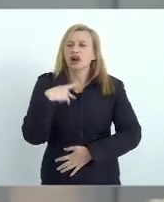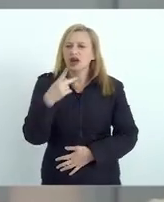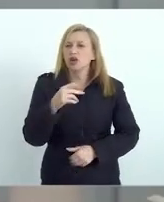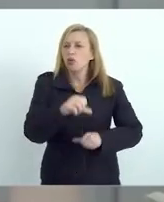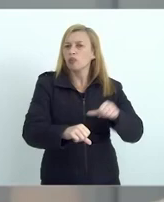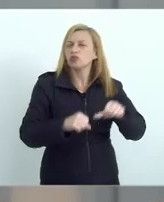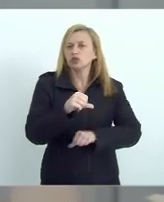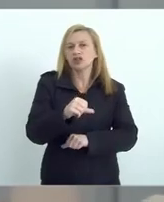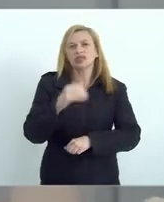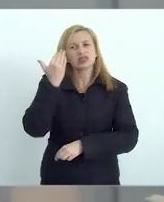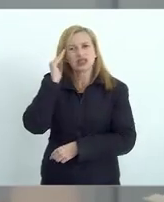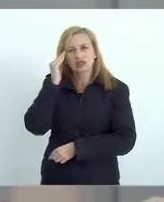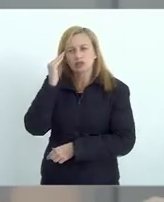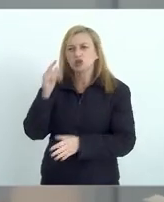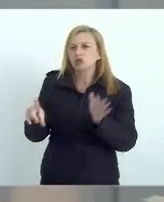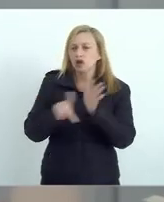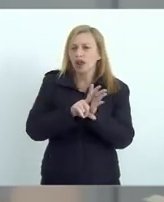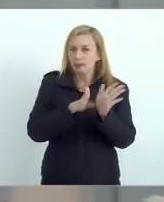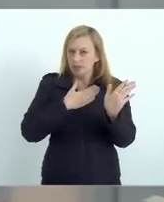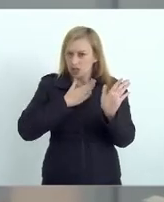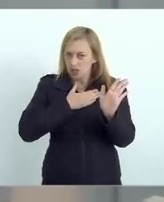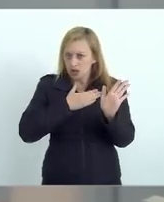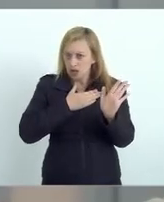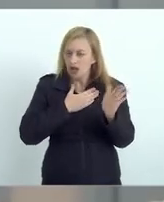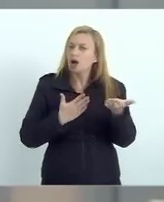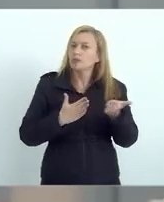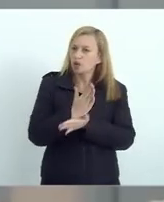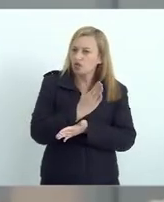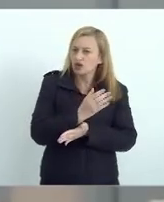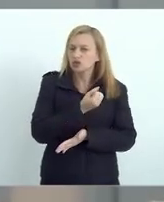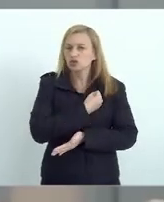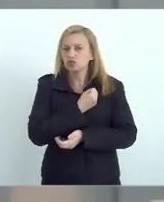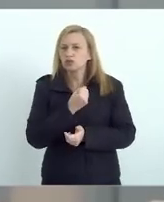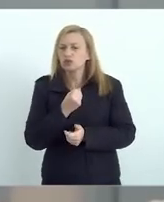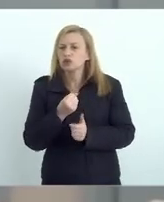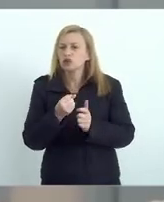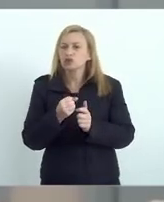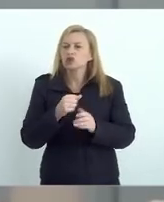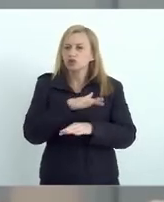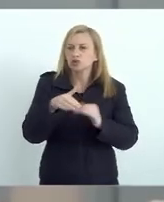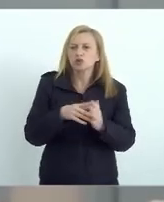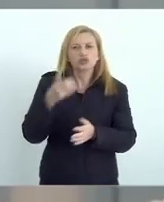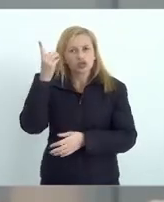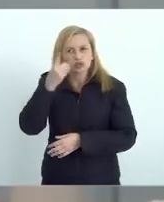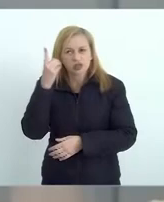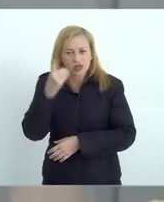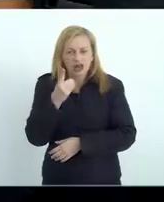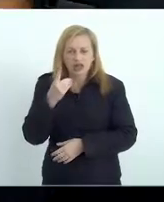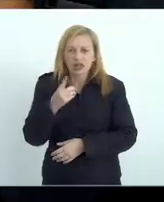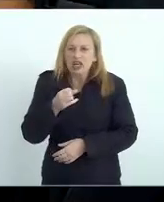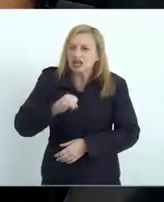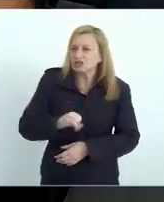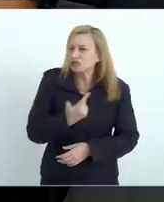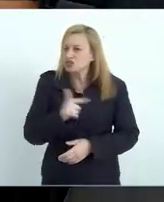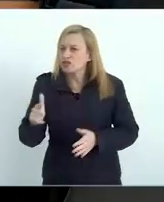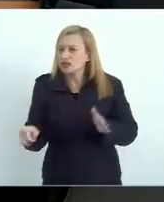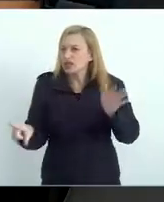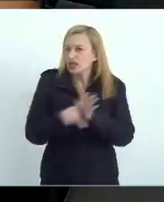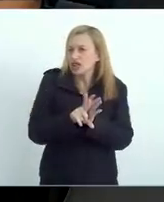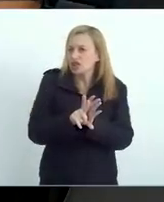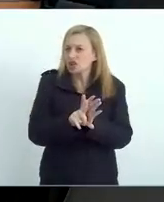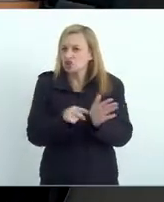uma mudança de entendimento de uma lei de minha autoria aprovada por unanimidade dessa casa sem esta lei a gente não estaria aqui sentado agora conversando